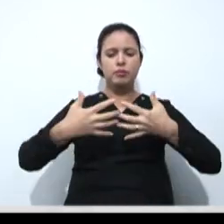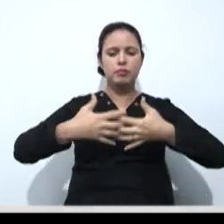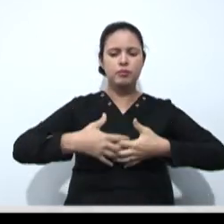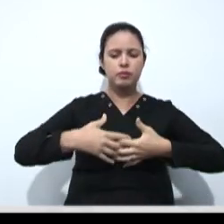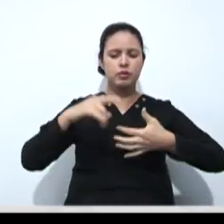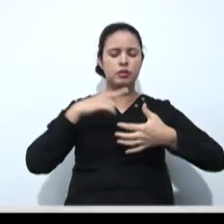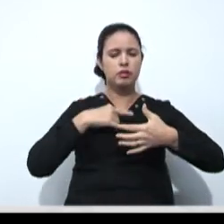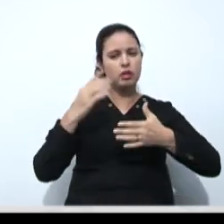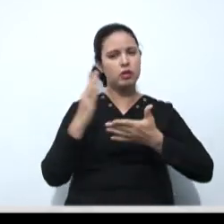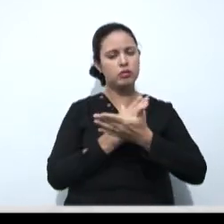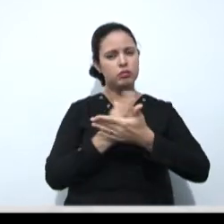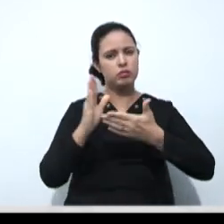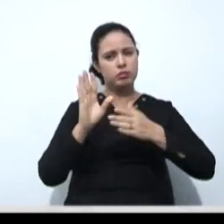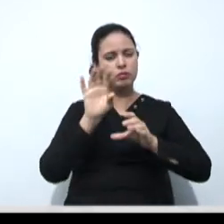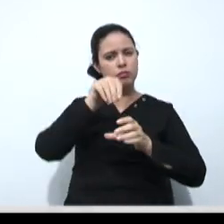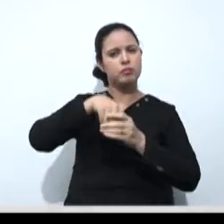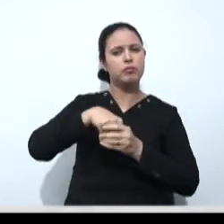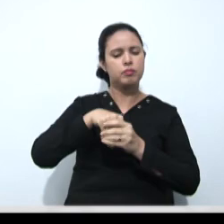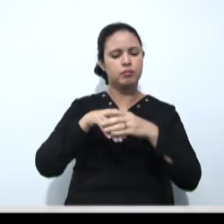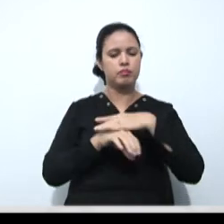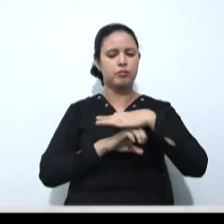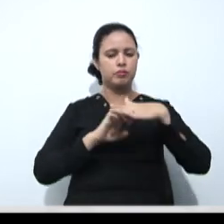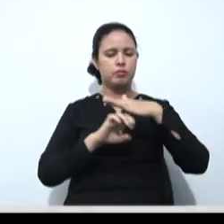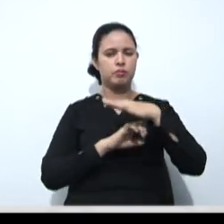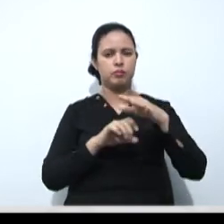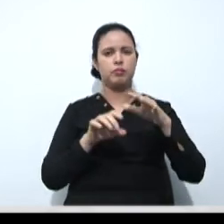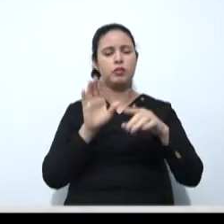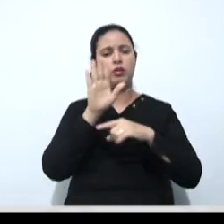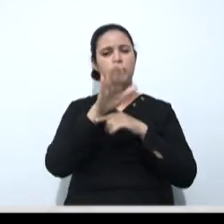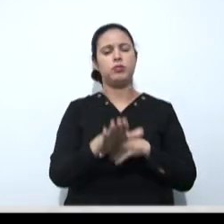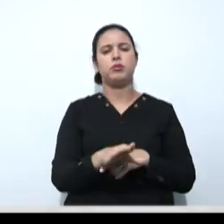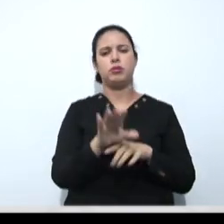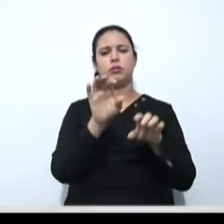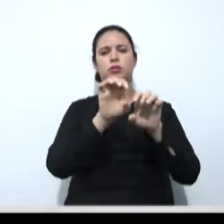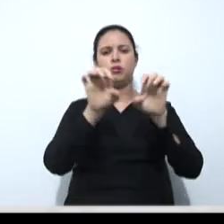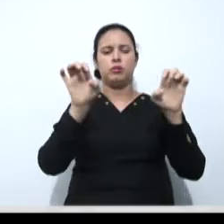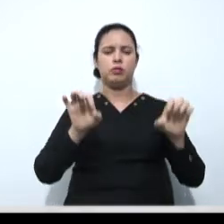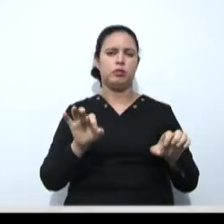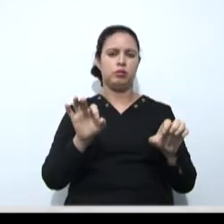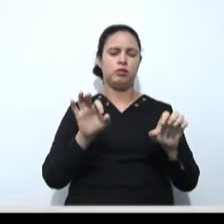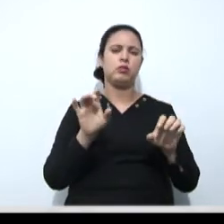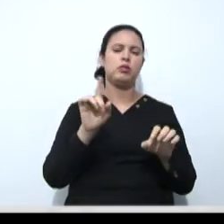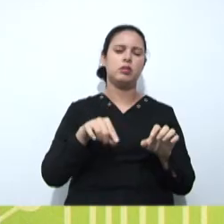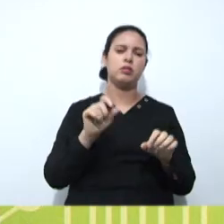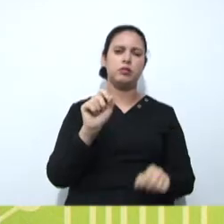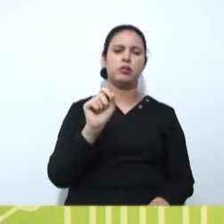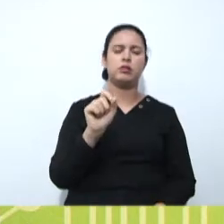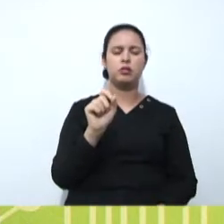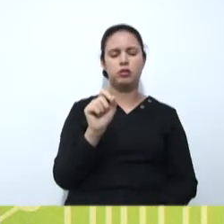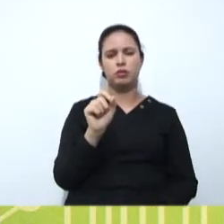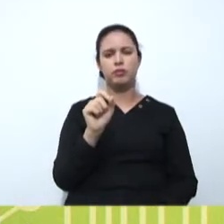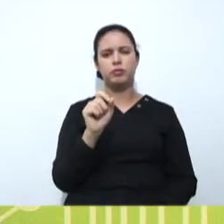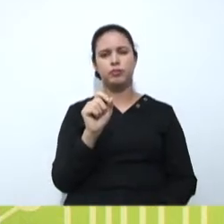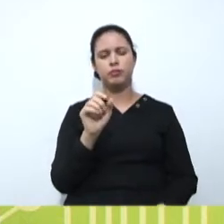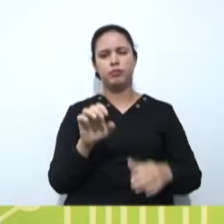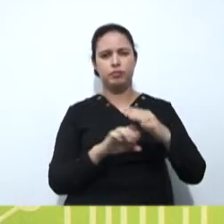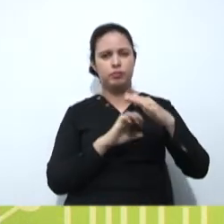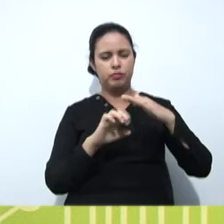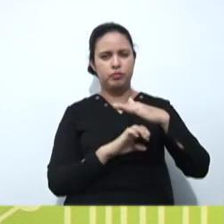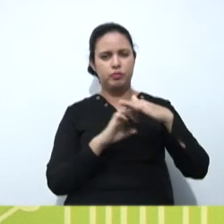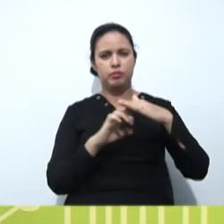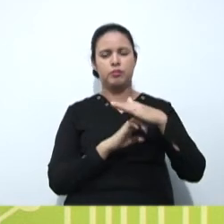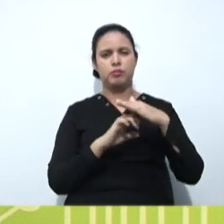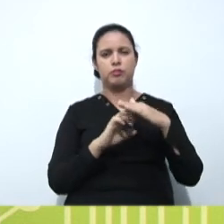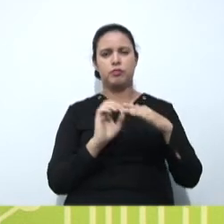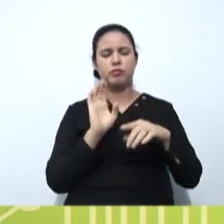algumas incubadoras e podem auxiliar na estruturação de uma empresa, pode auxiliar a estruturação de uma incubadora